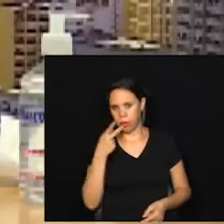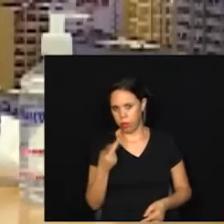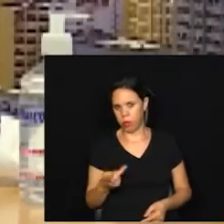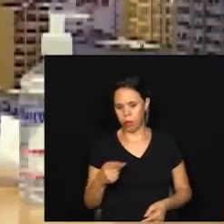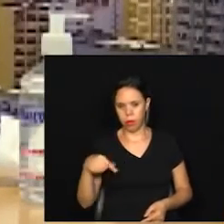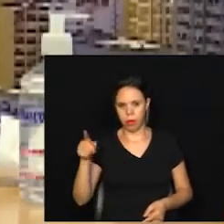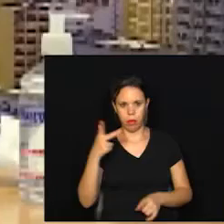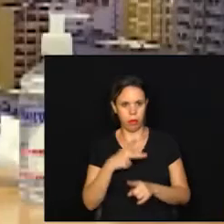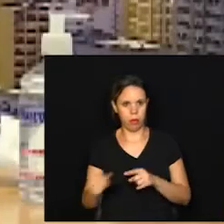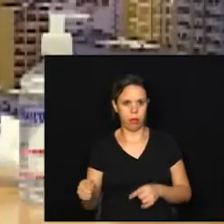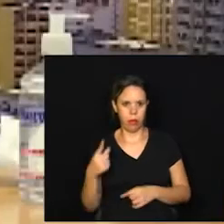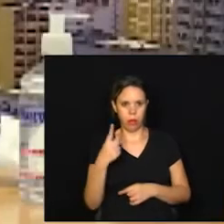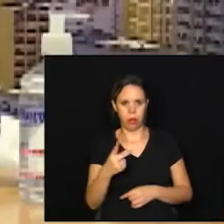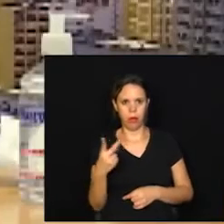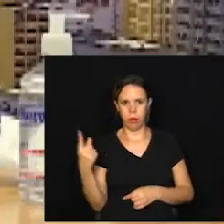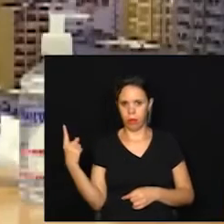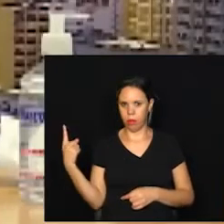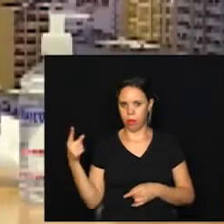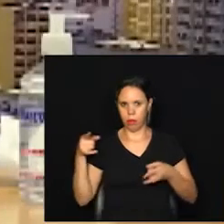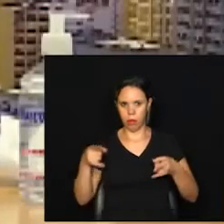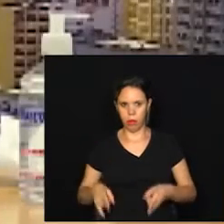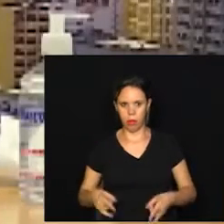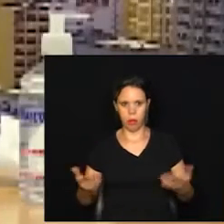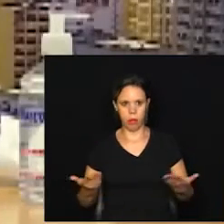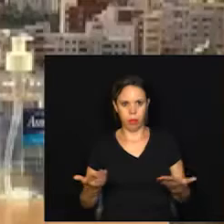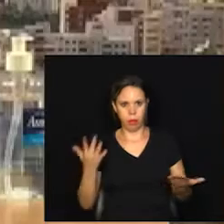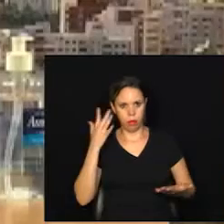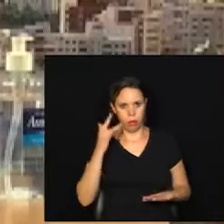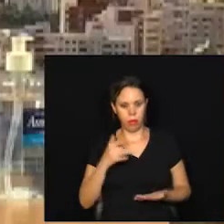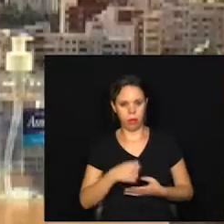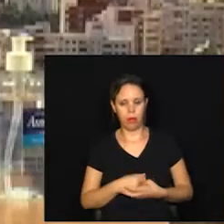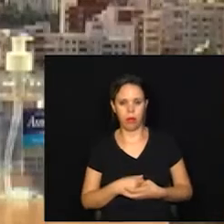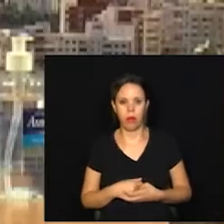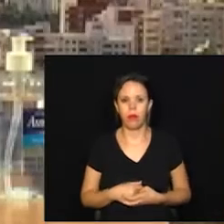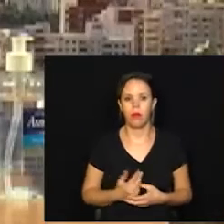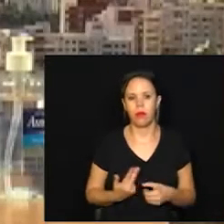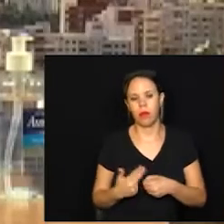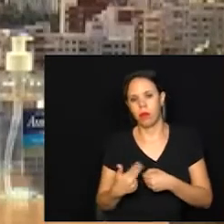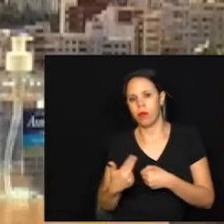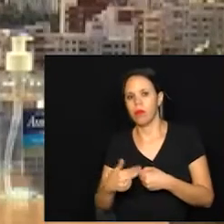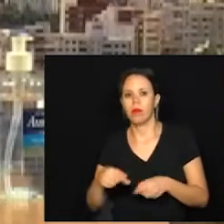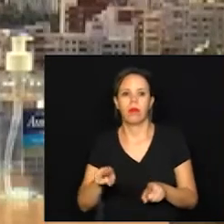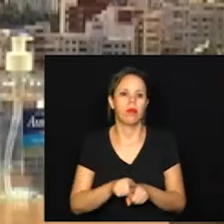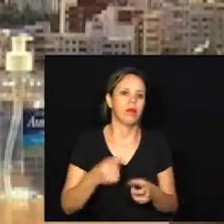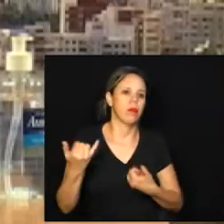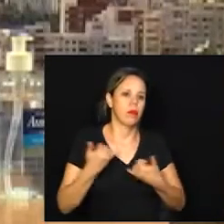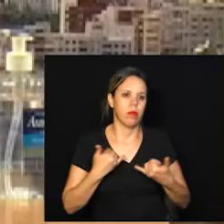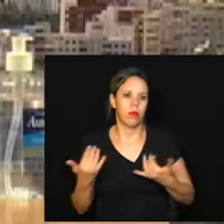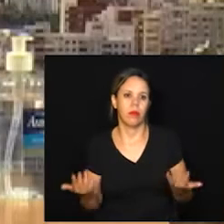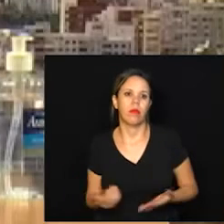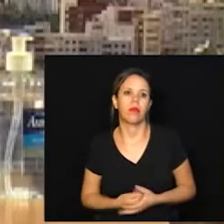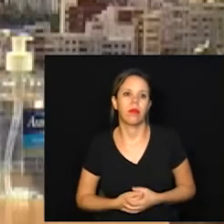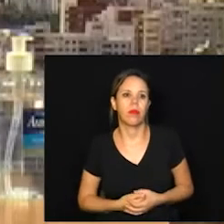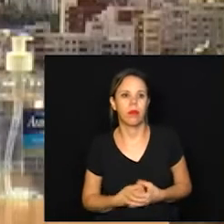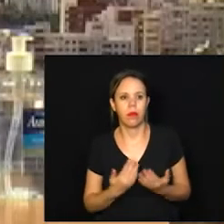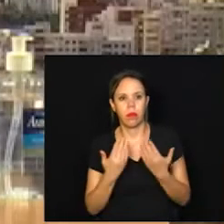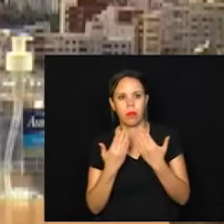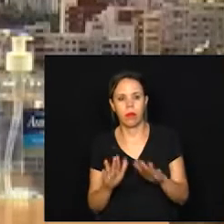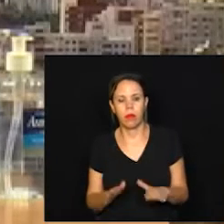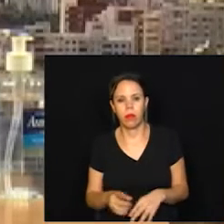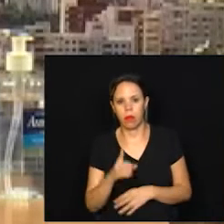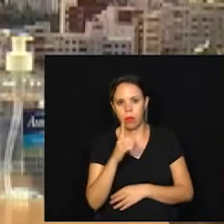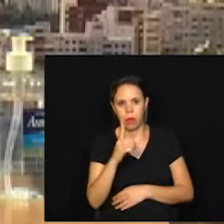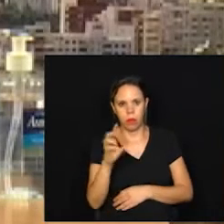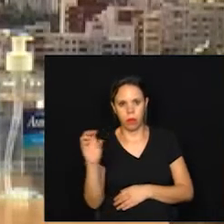indo para 121 leitos entre hoje e amanhã. A Unicamp nos informou hoje a abertura de mais